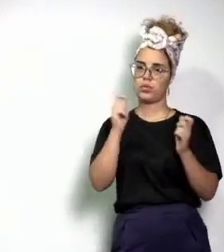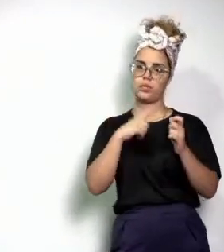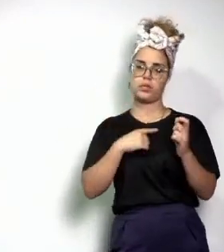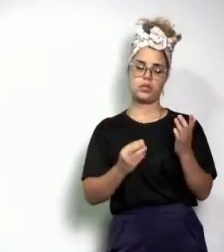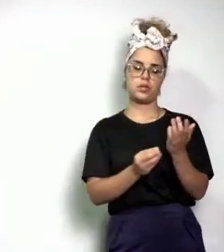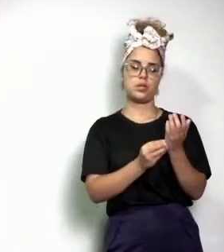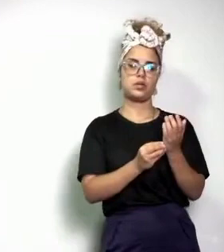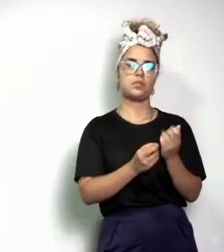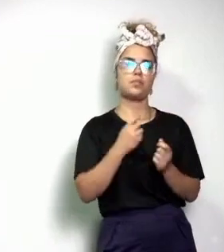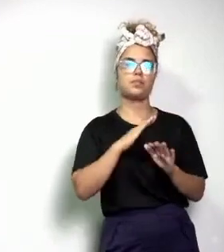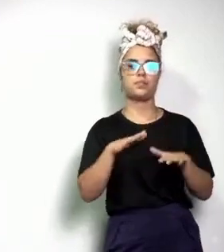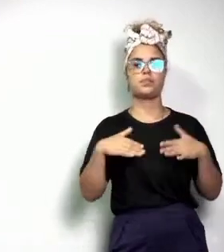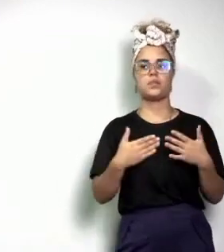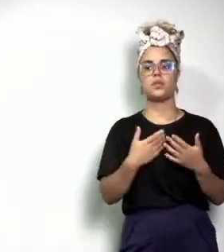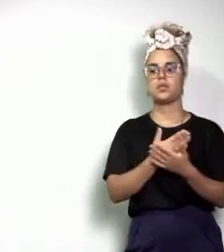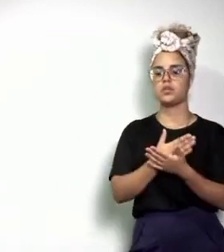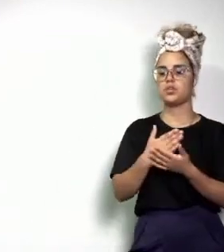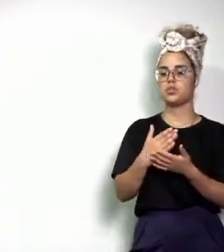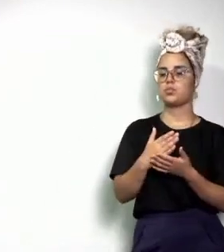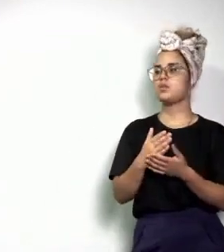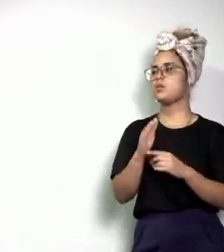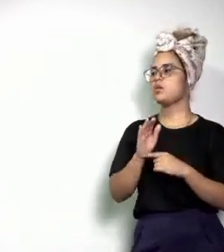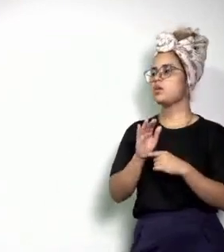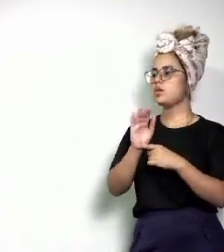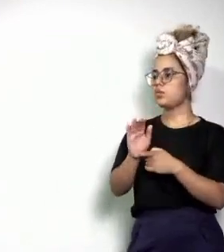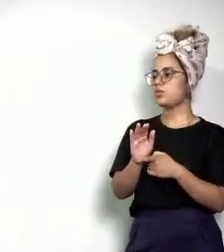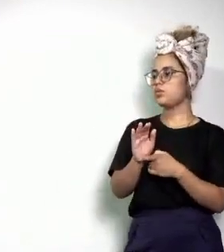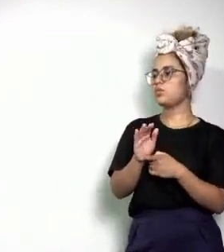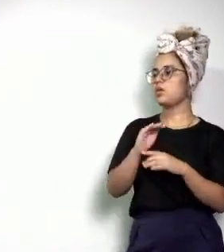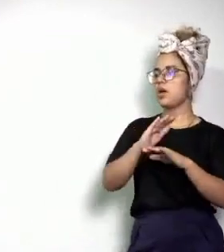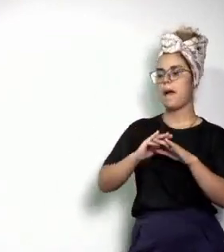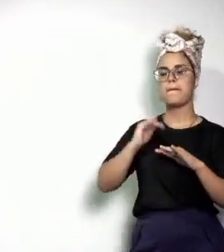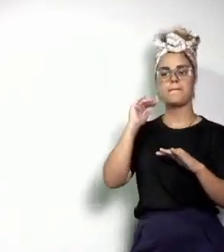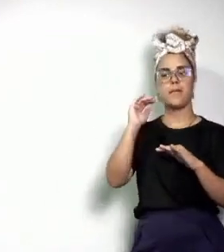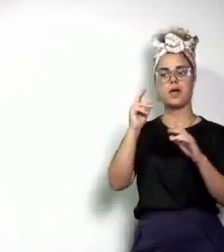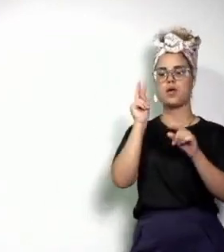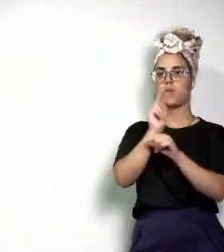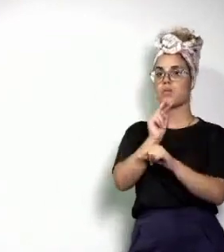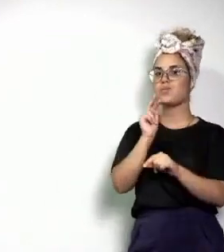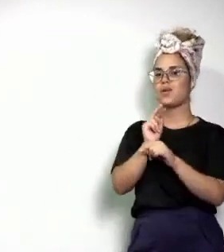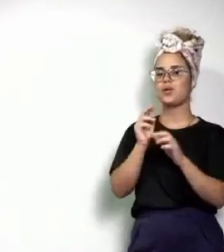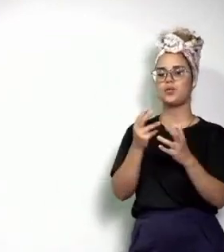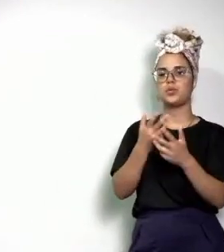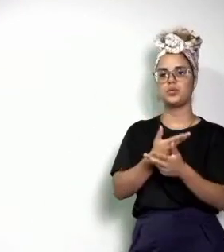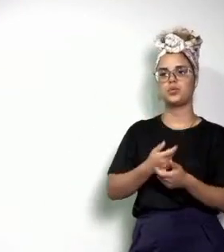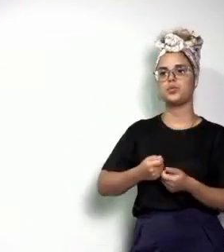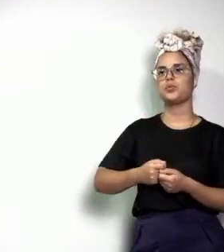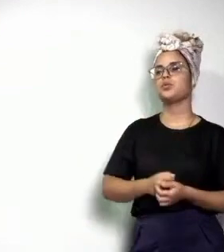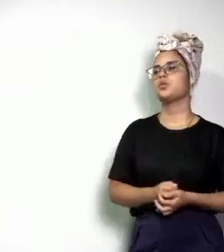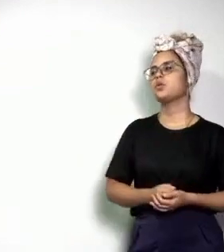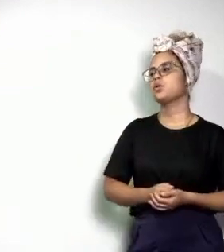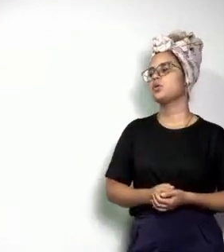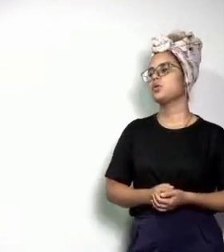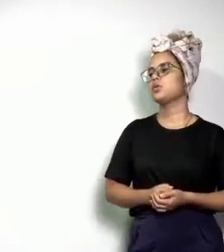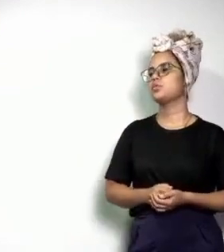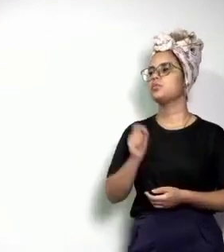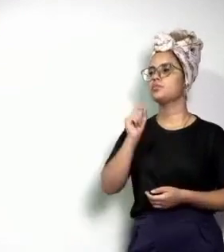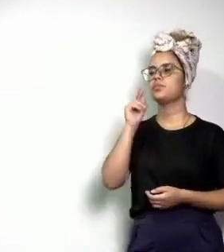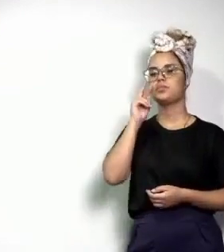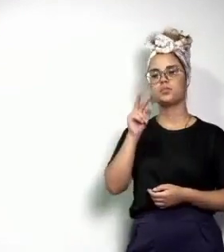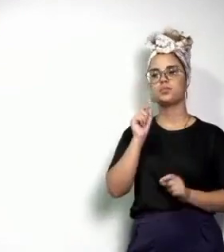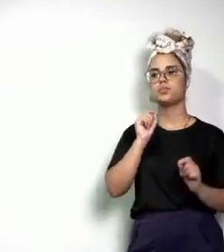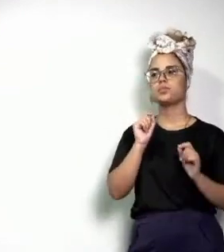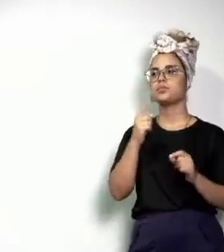gente vai começar com eles para mostrar o maior cuidado do mundo. E aí eu quero ver quem que